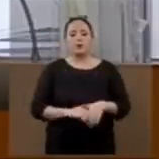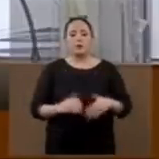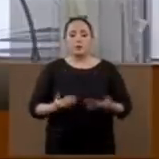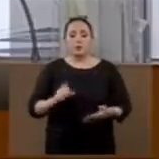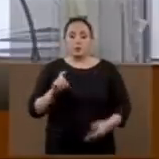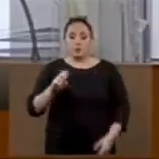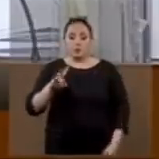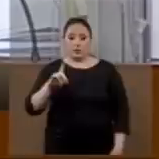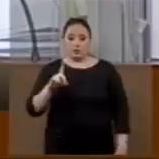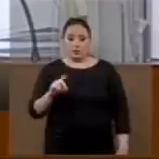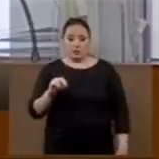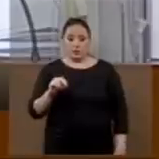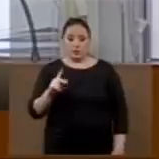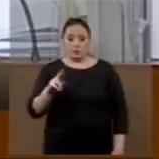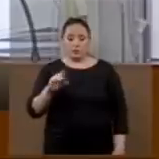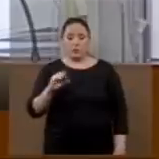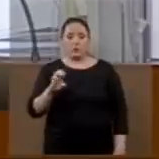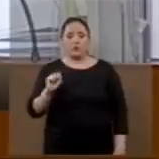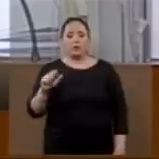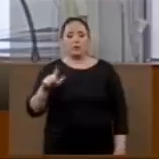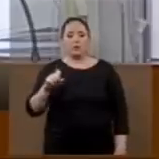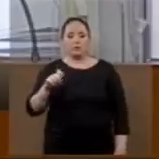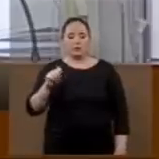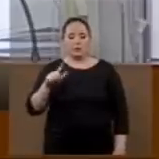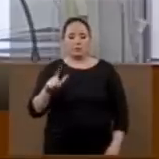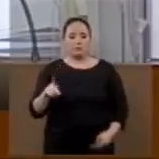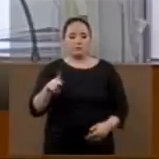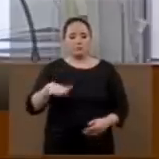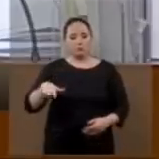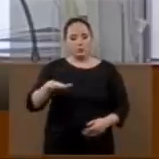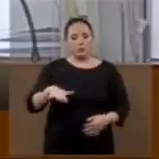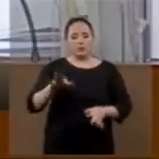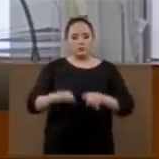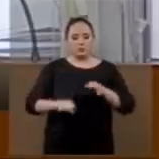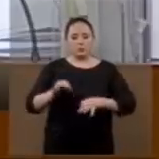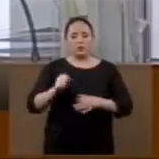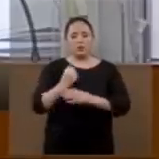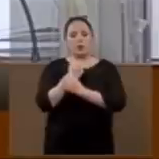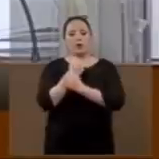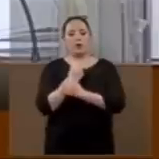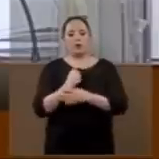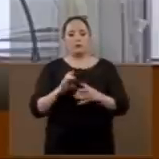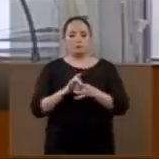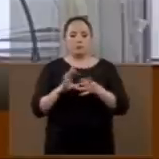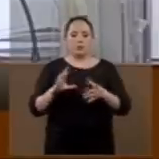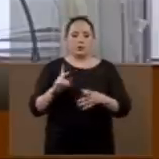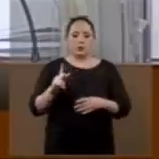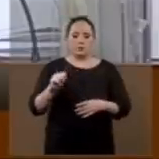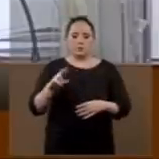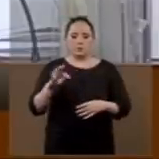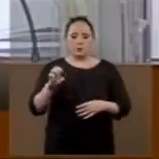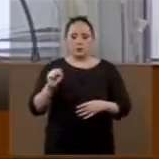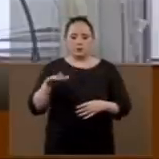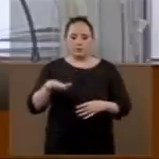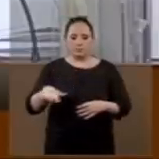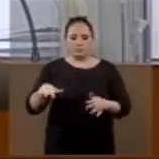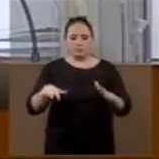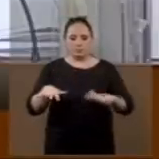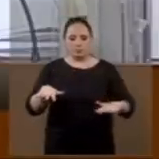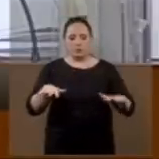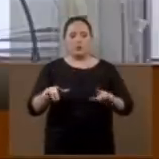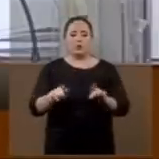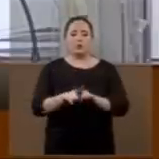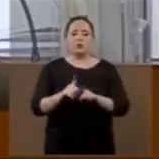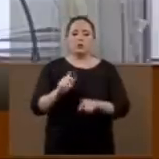anima a composição de litígios promovida pelo Judiciário e que garante ampla liberdade às partes para exigir o teor de juridicidade